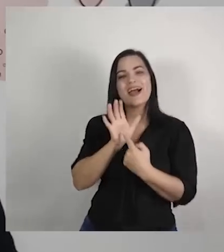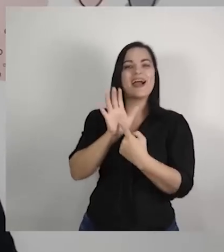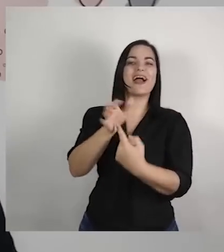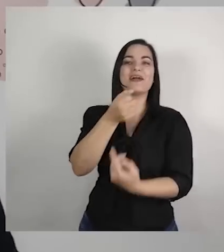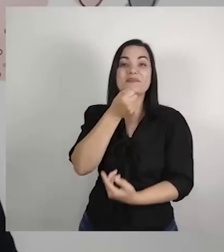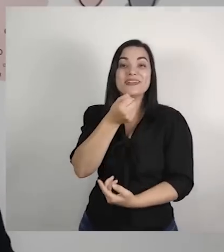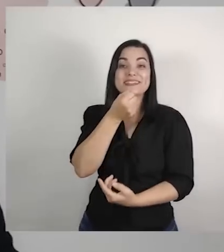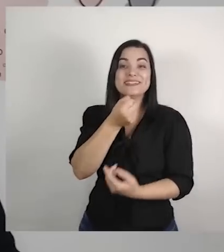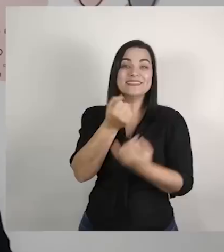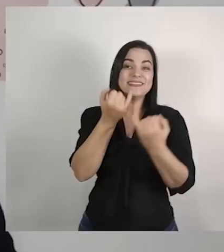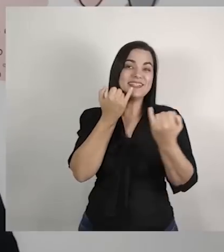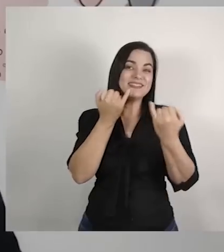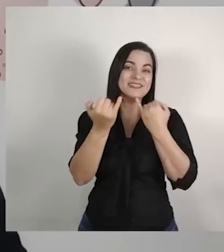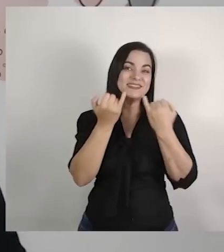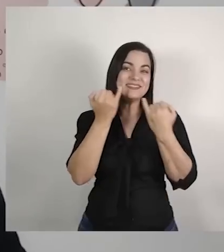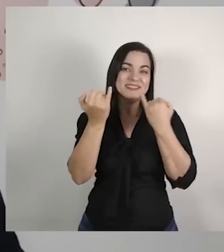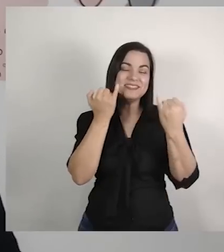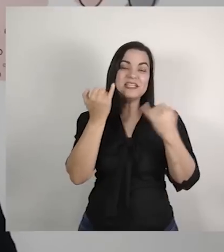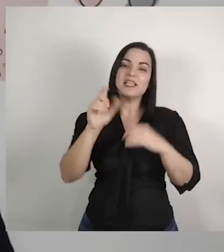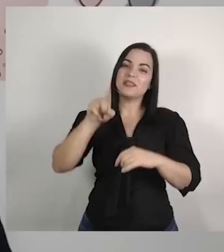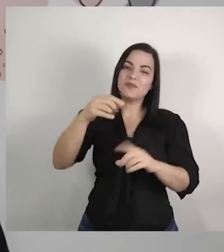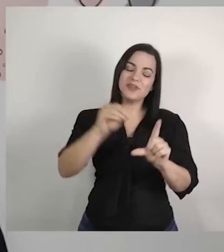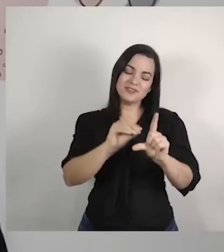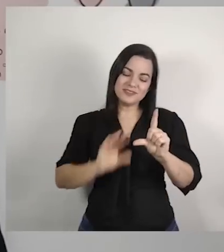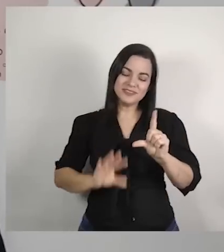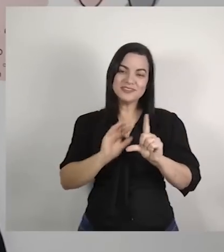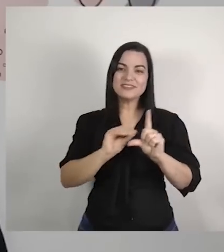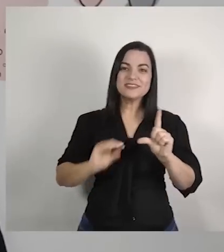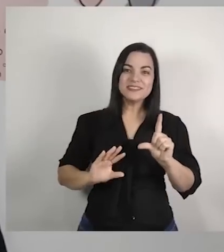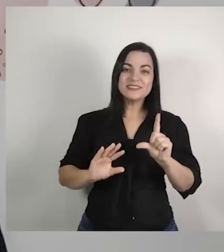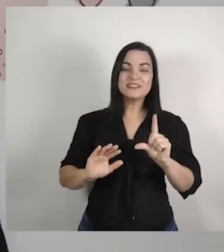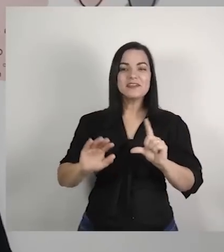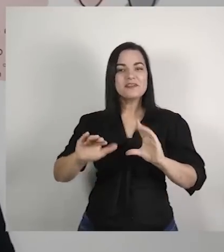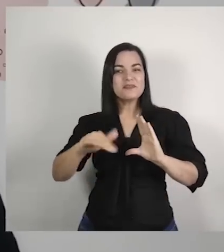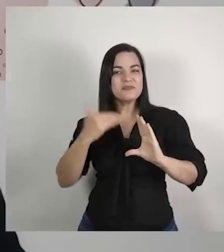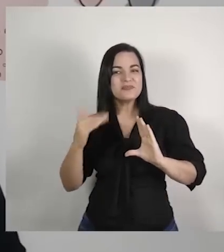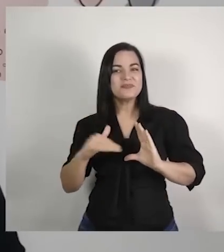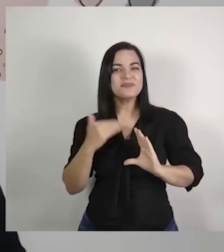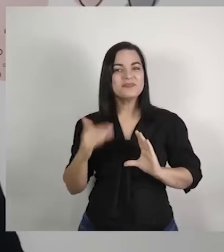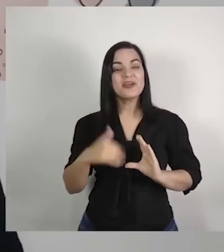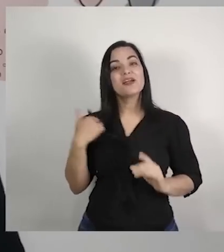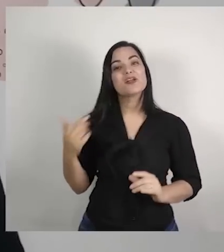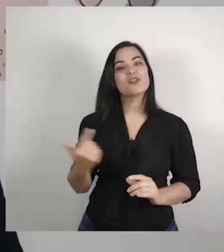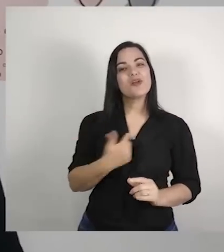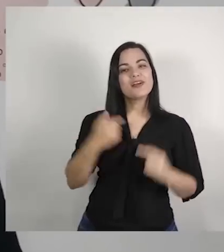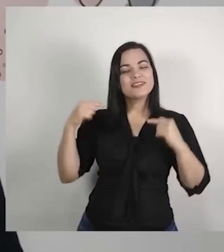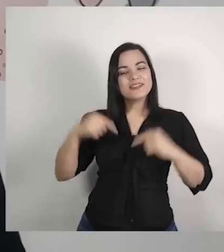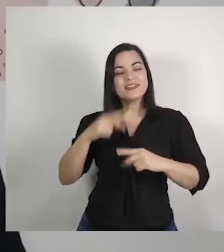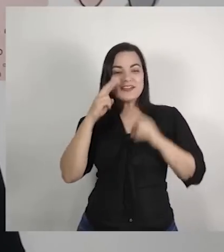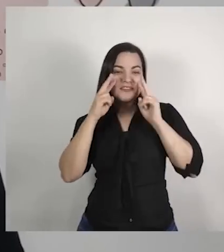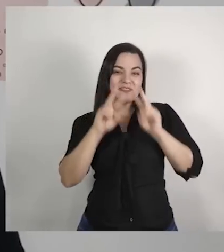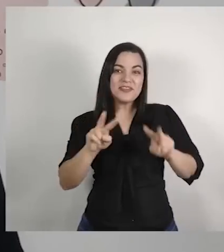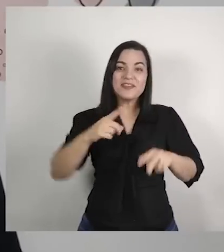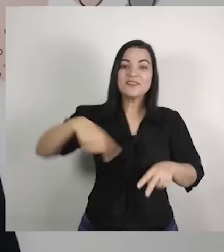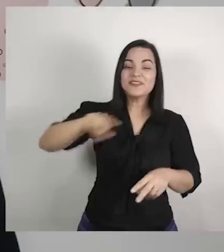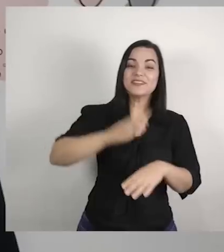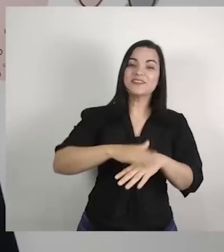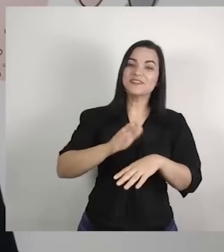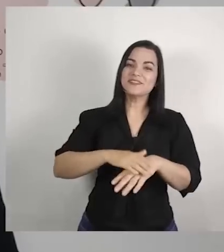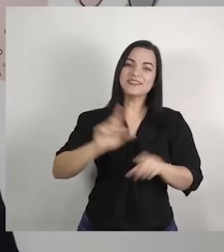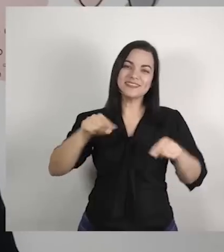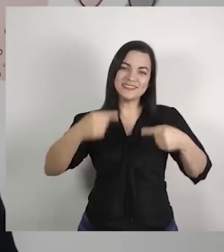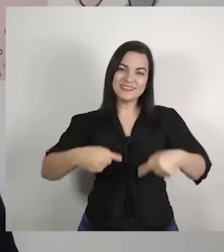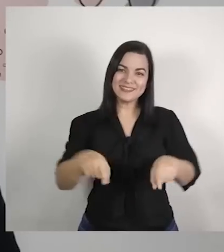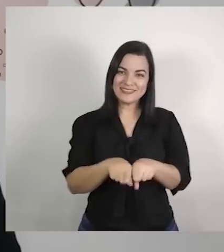de uma notícia e compartilhando para que a gente possa acompanhar a realização dos desafios de vocês